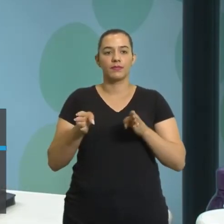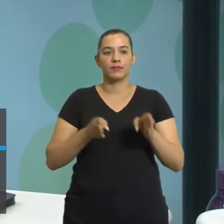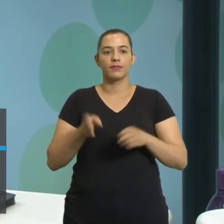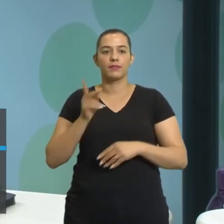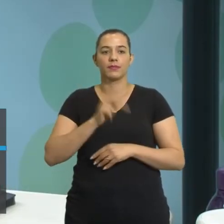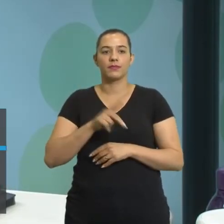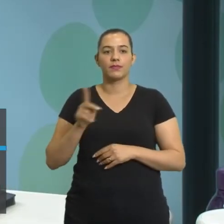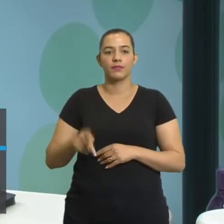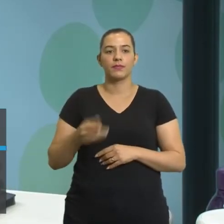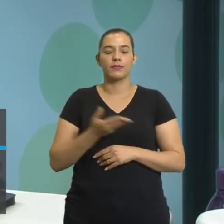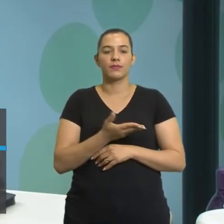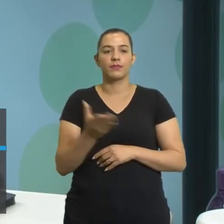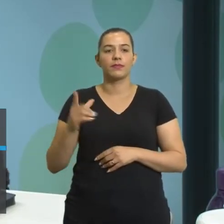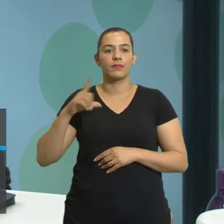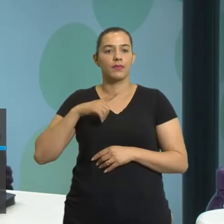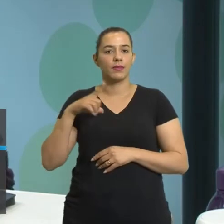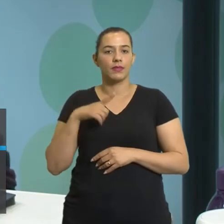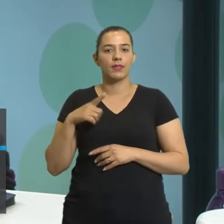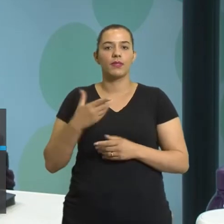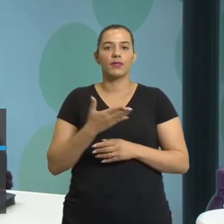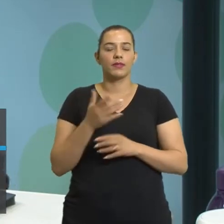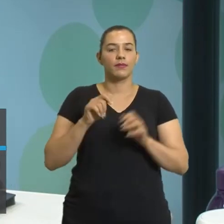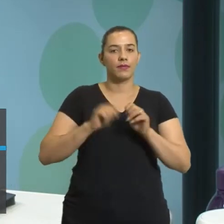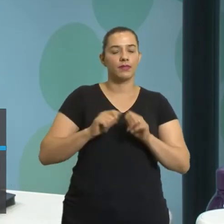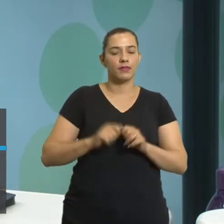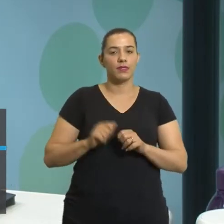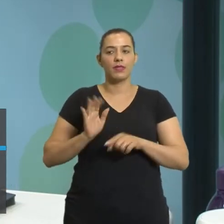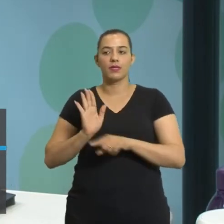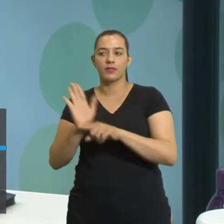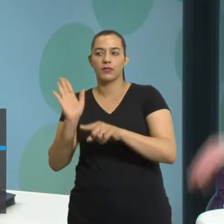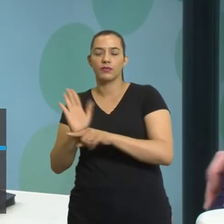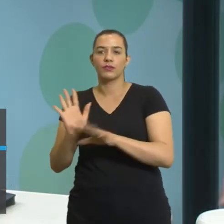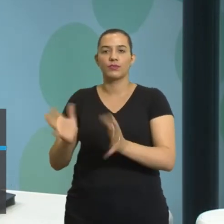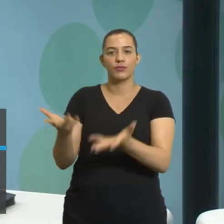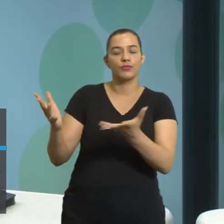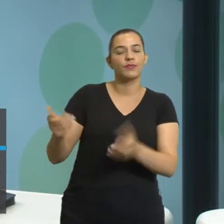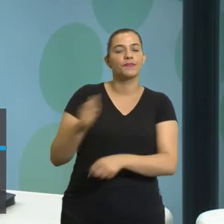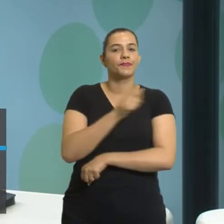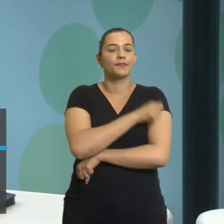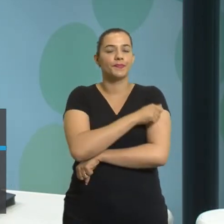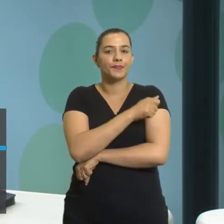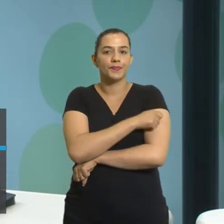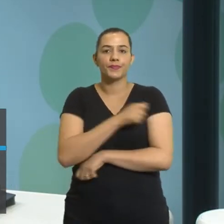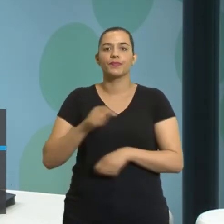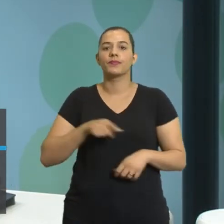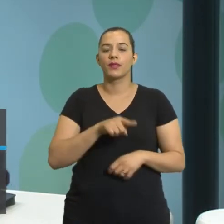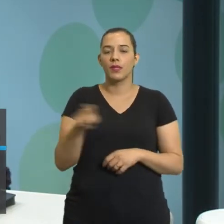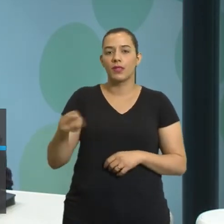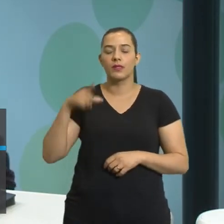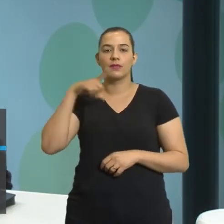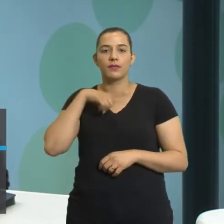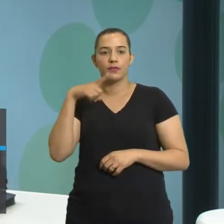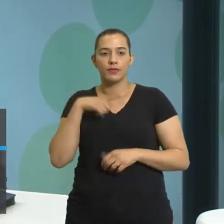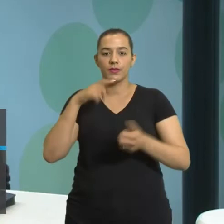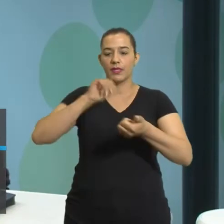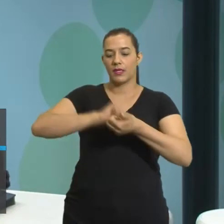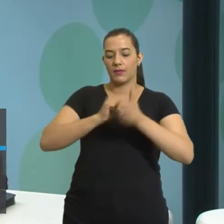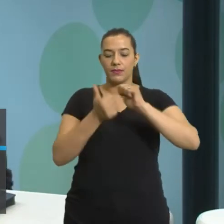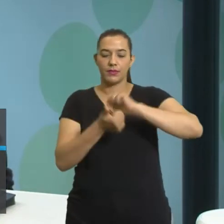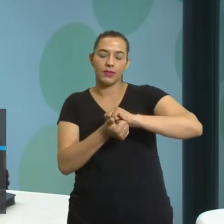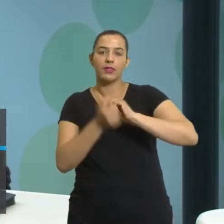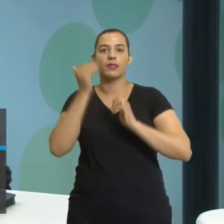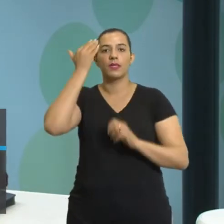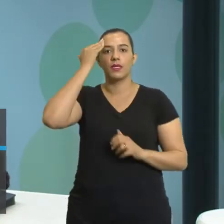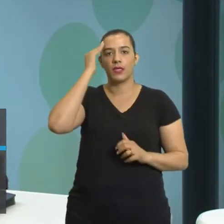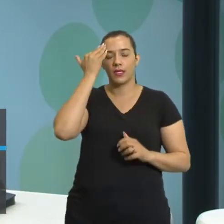ele realmente vai fazendo essa mediação e os estudantes, eles vão se adaptando, entendendo